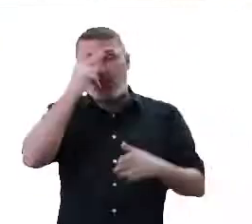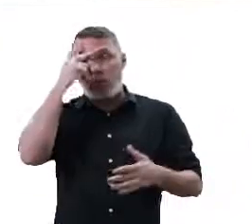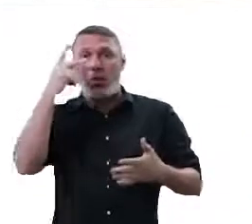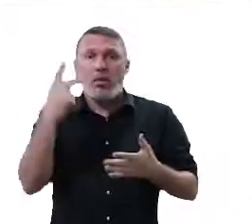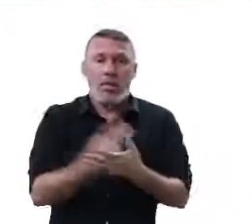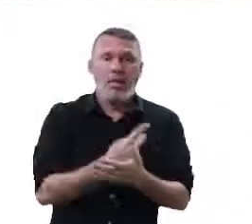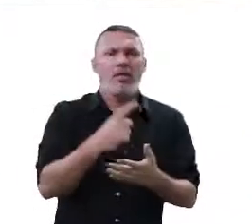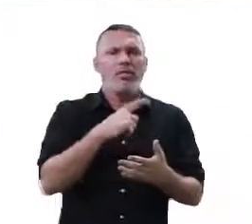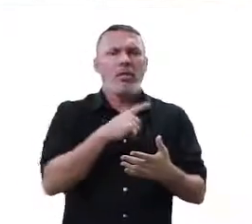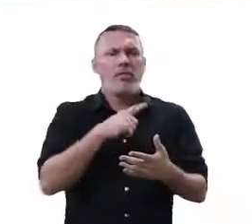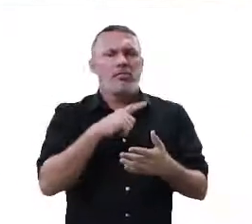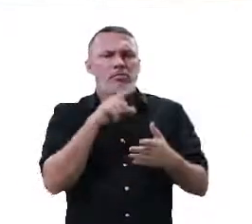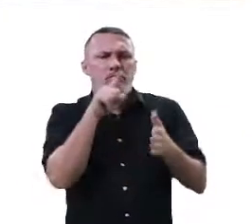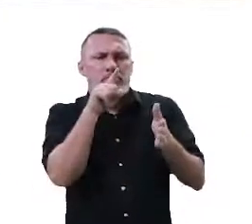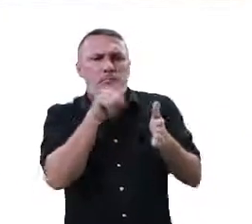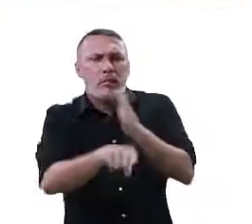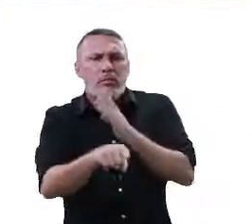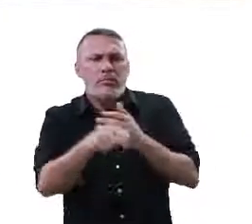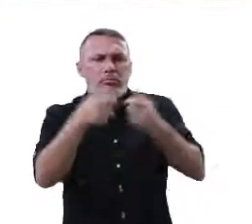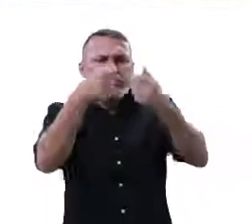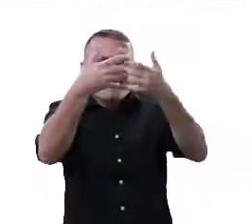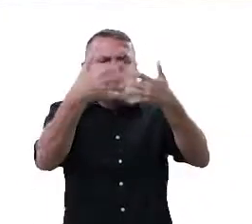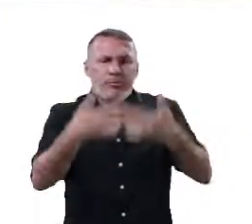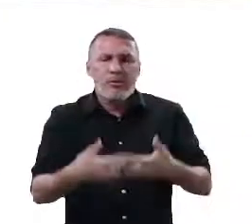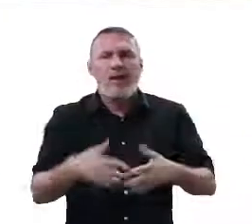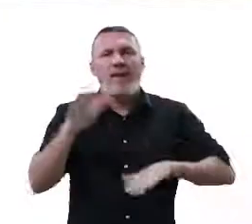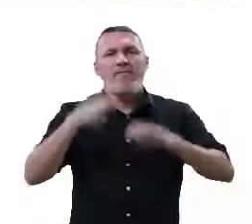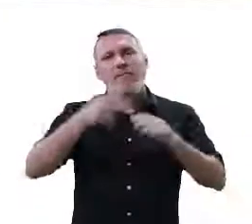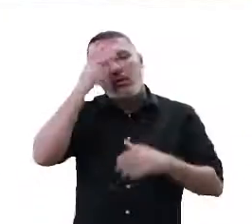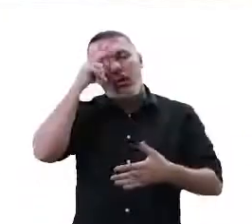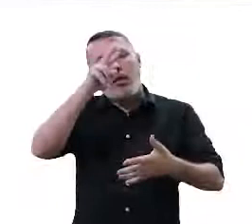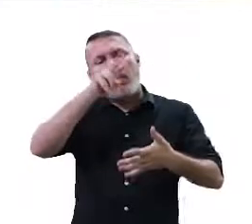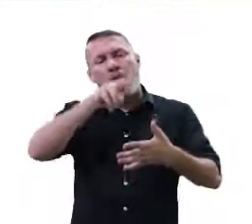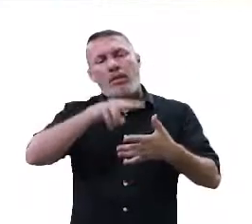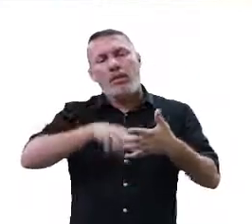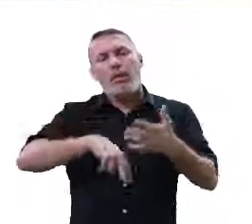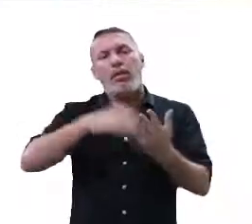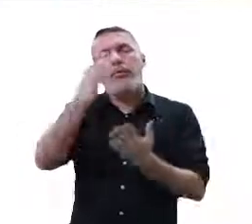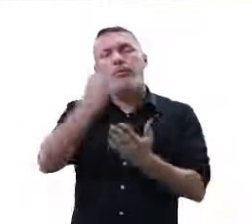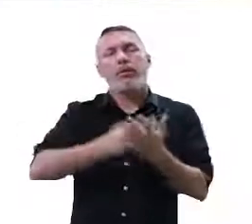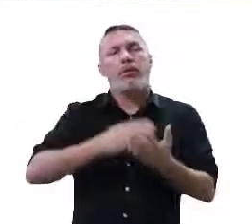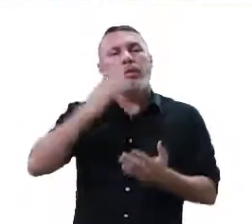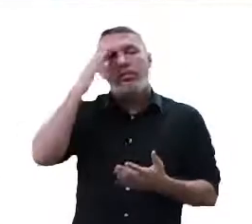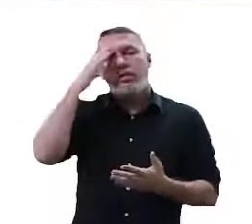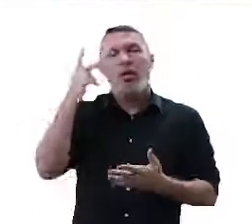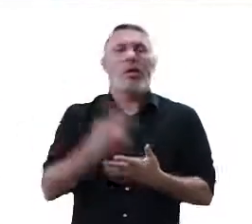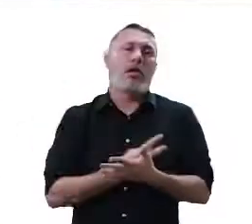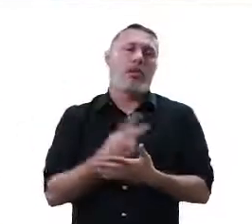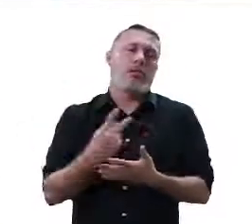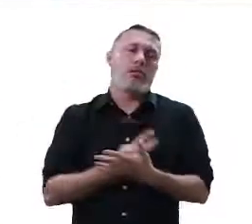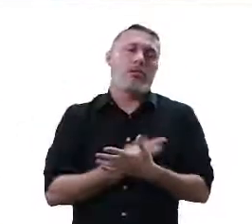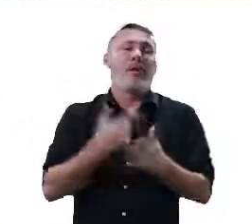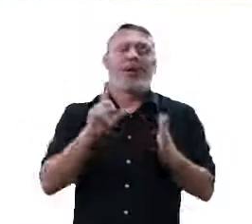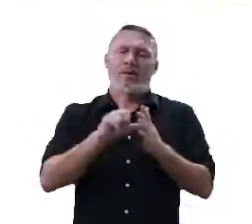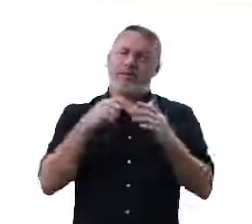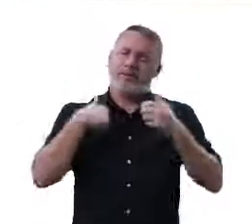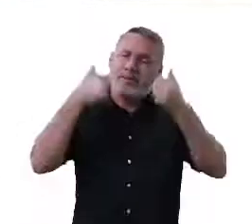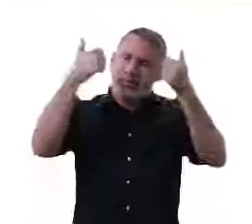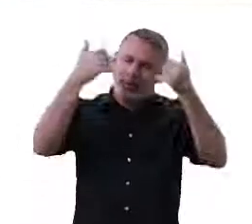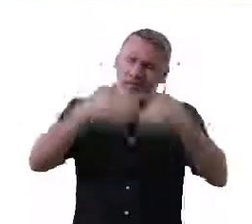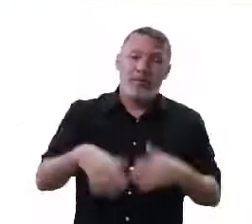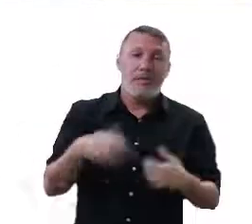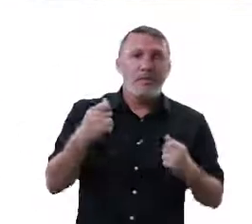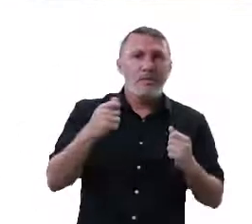erra-se numa questão objetiva justamente pela má interpretação do texto e do enunciado. Eu já deixei isso